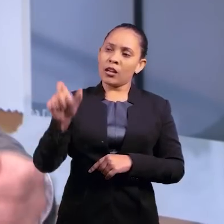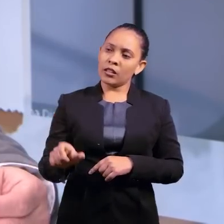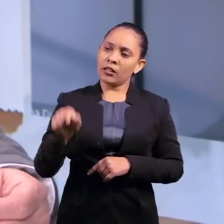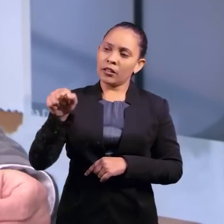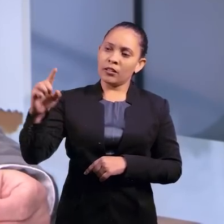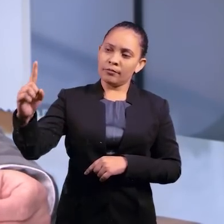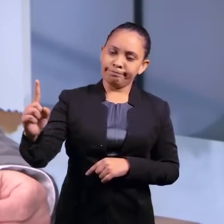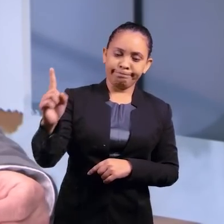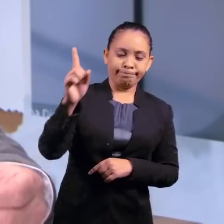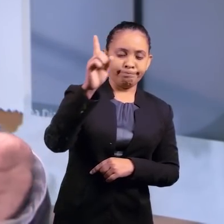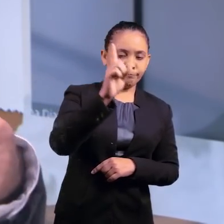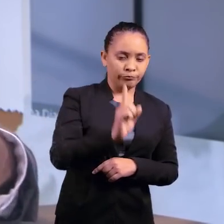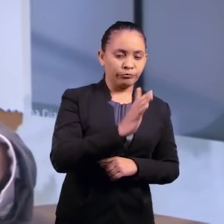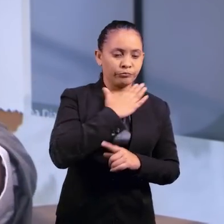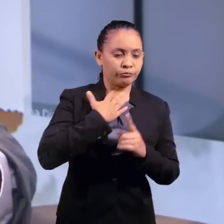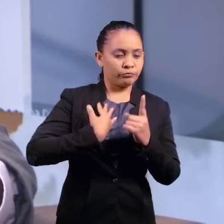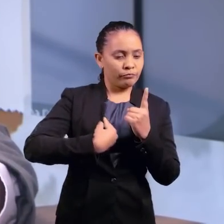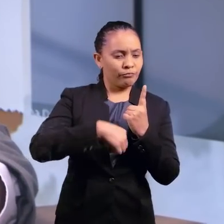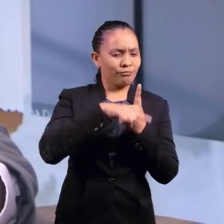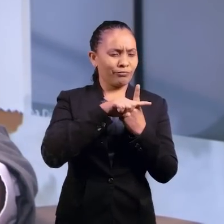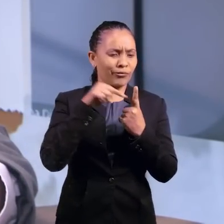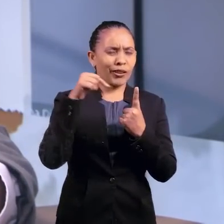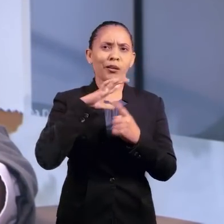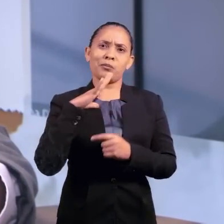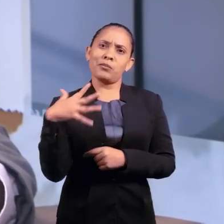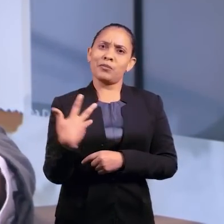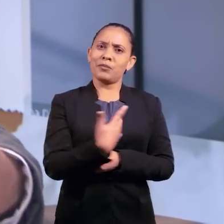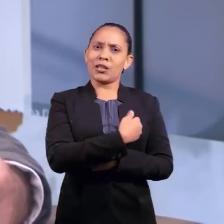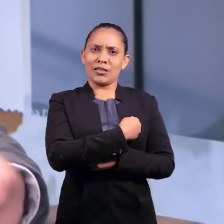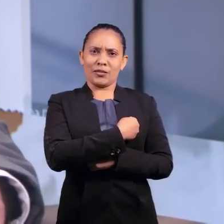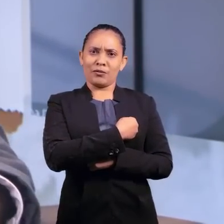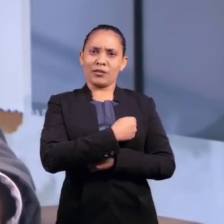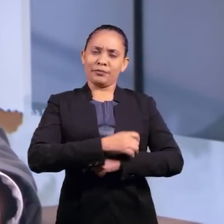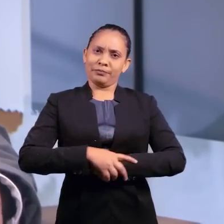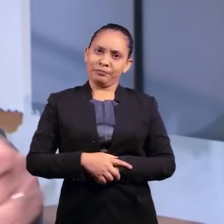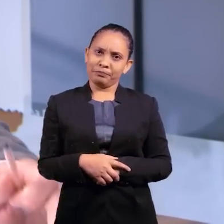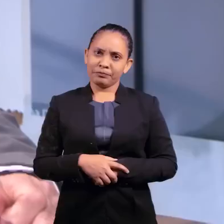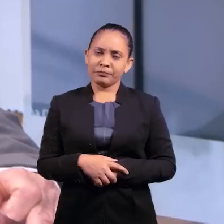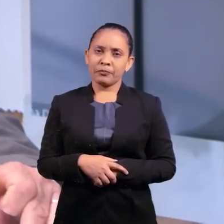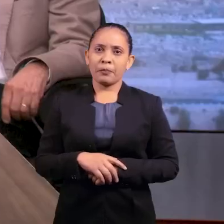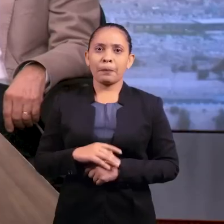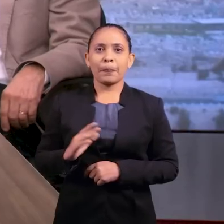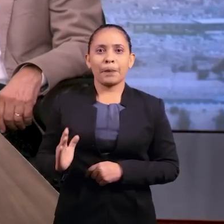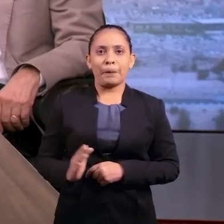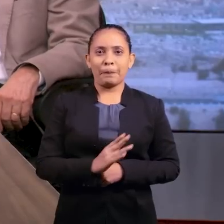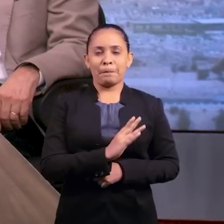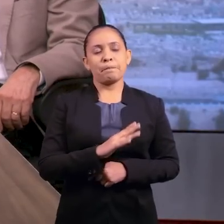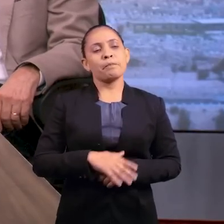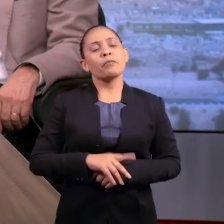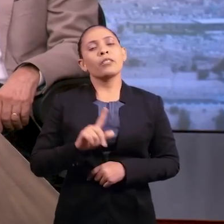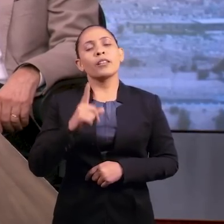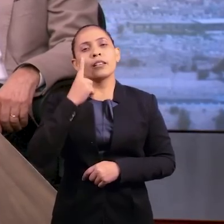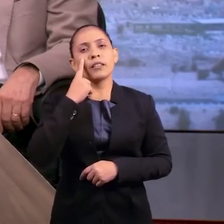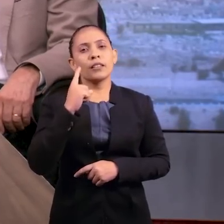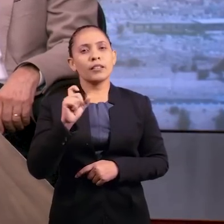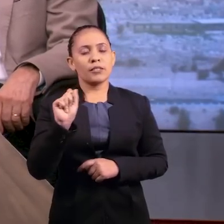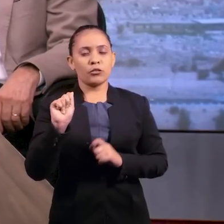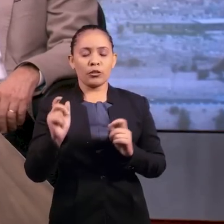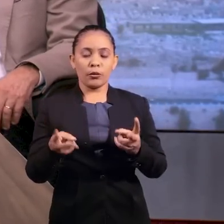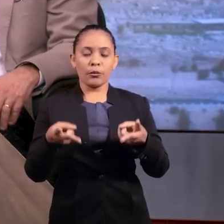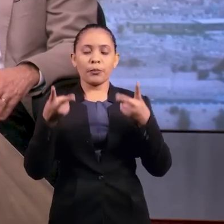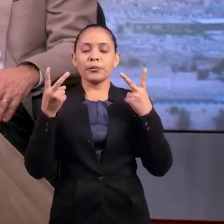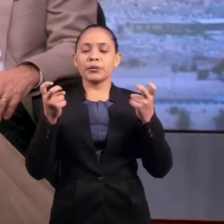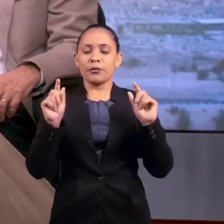sua vida para nos salvar. É interessante observar